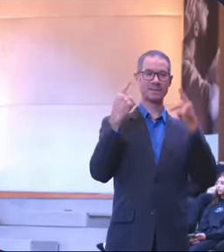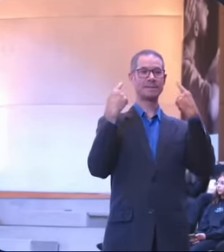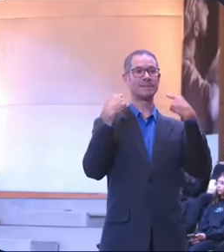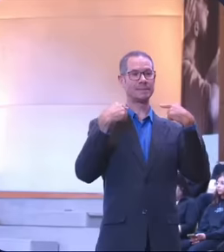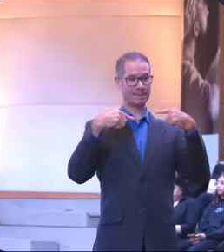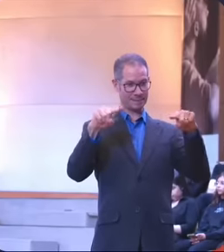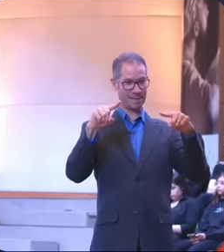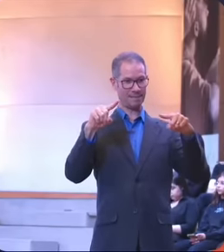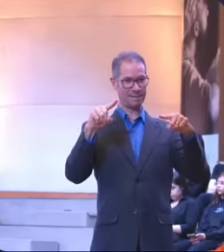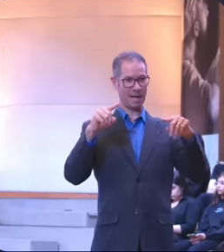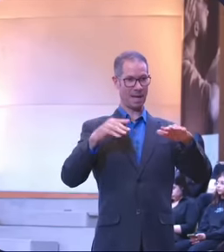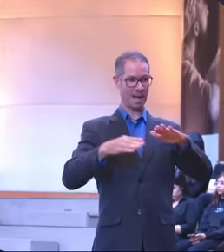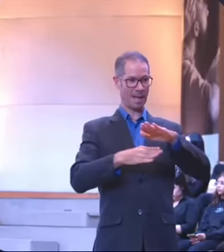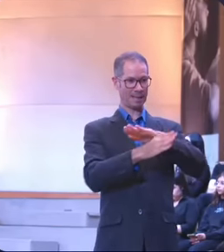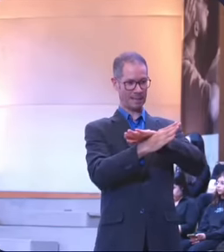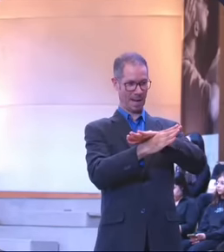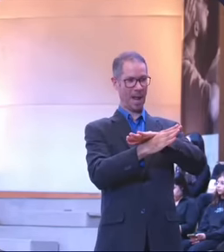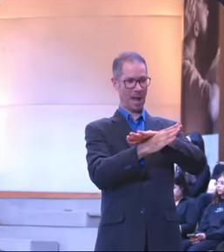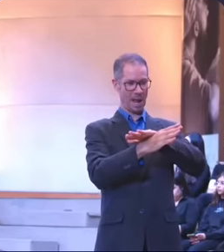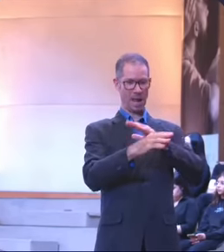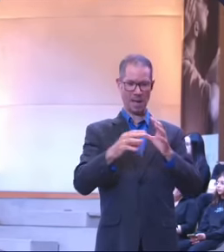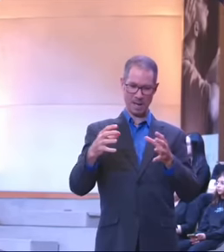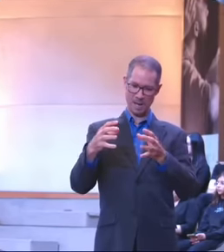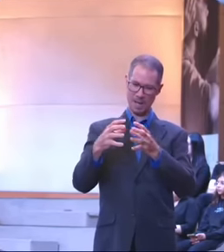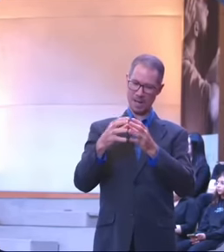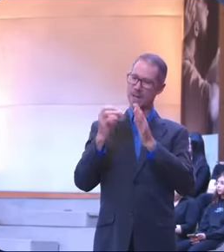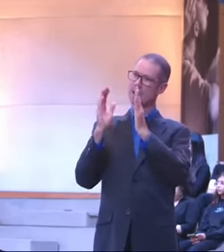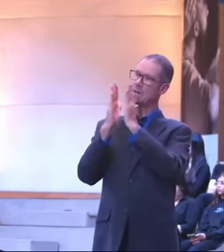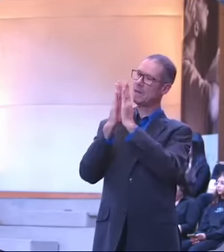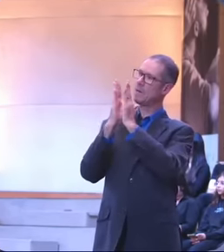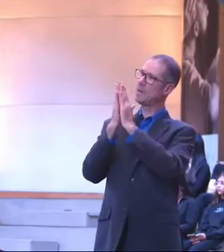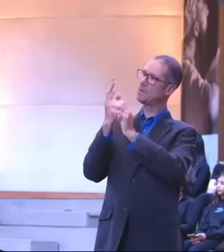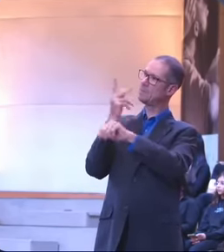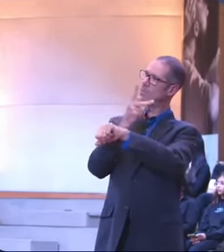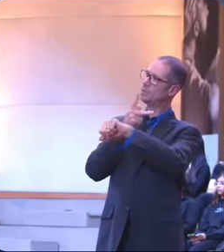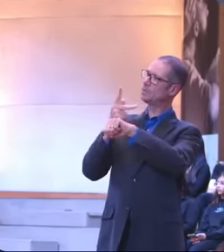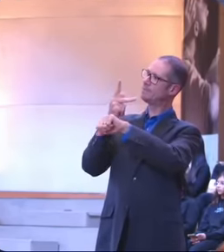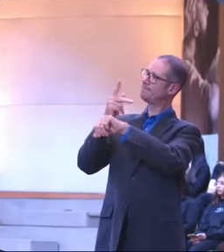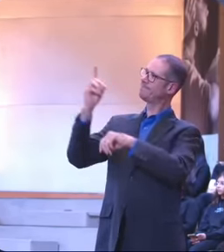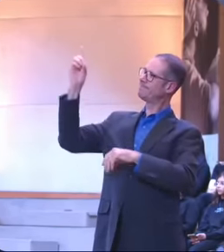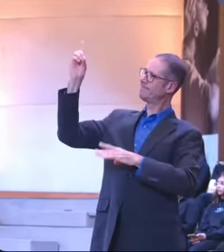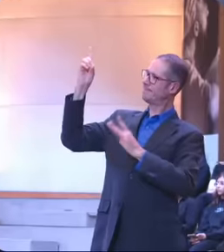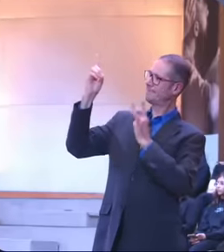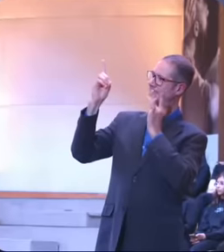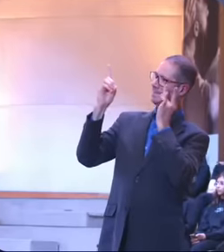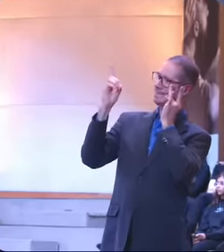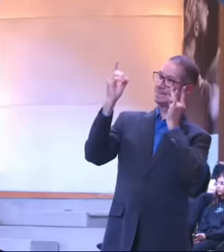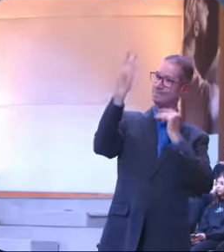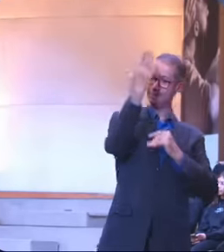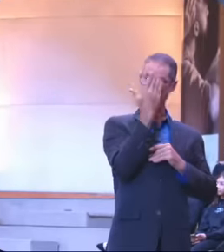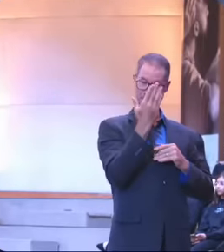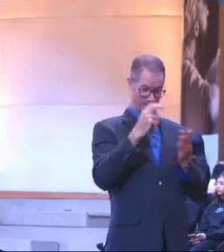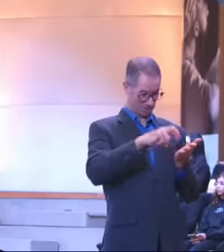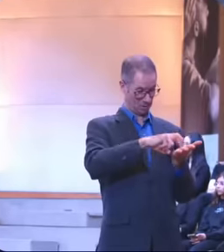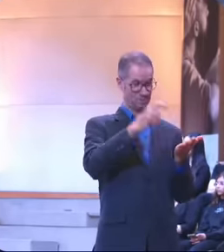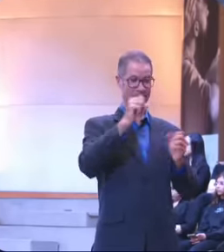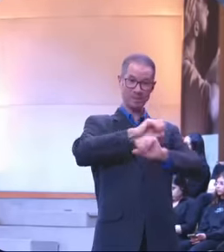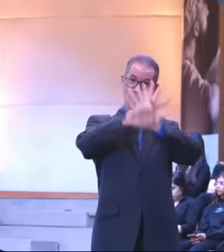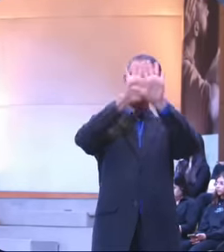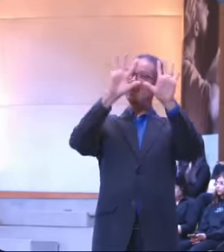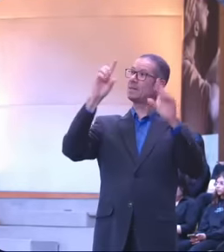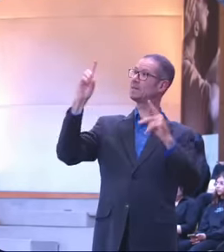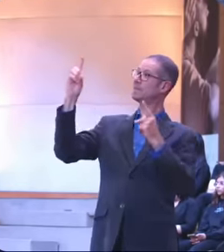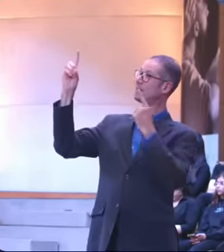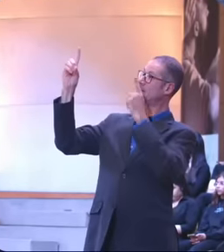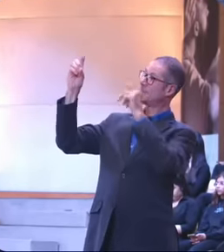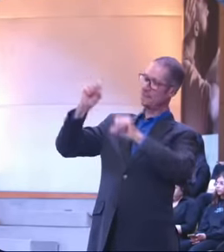nessa campanha de oração para buscar a presença de Deus, porque Ele vai se revelar para você. Hoje de manhã eu falei que a glória de Deus é